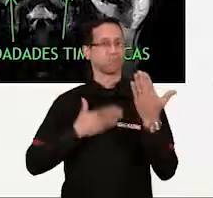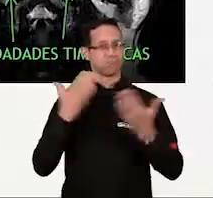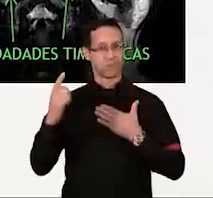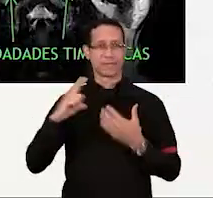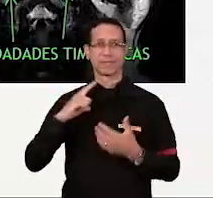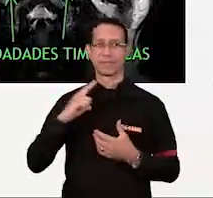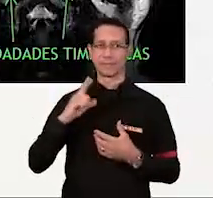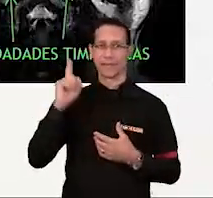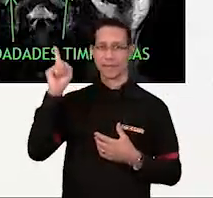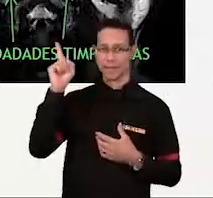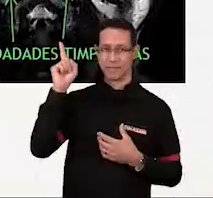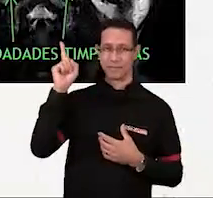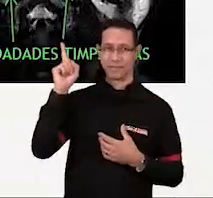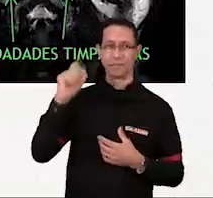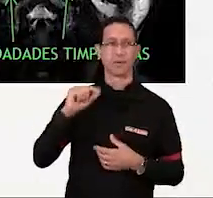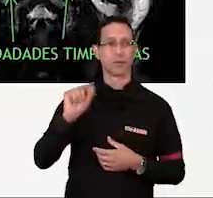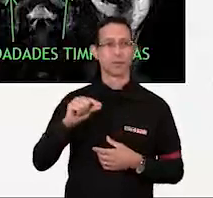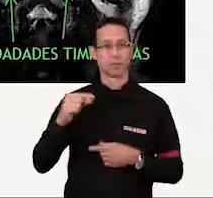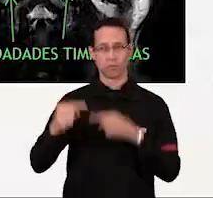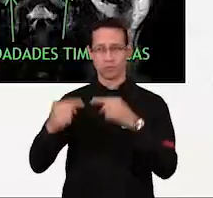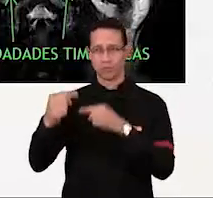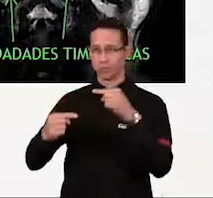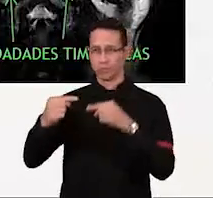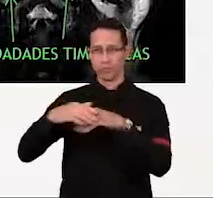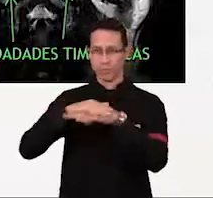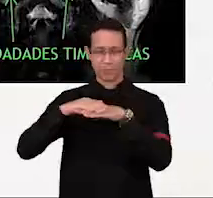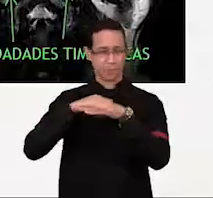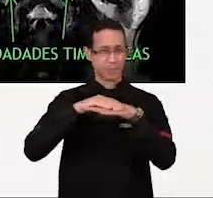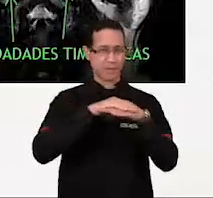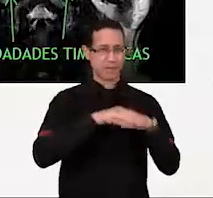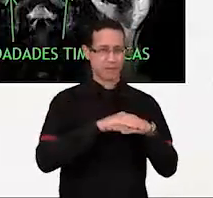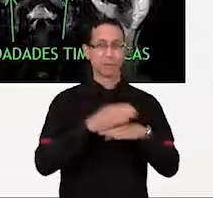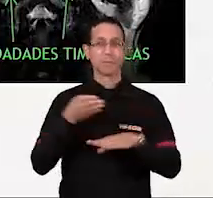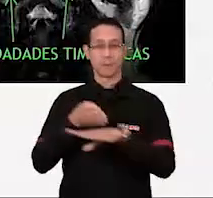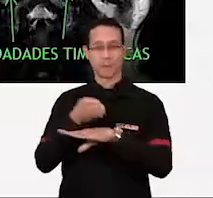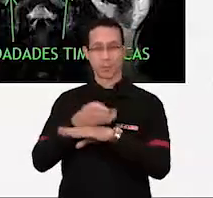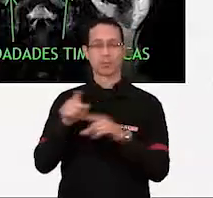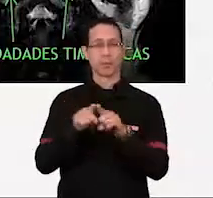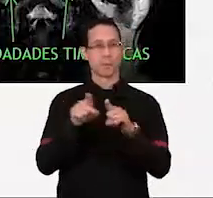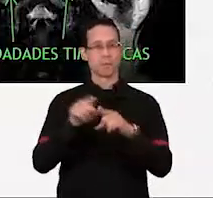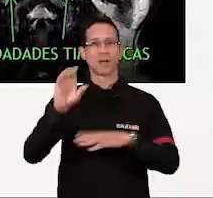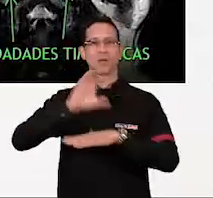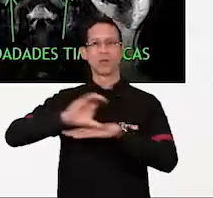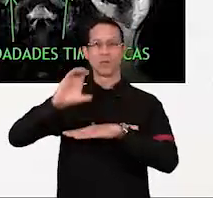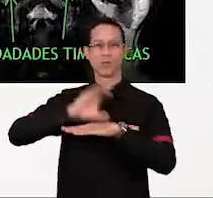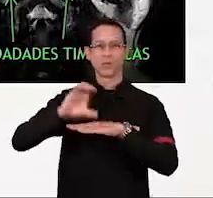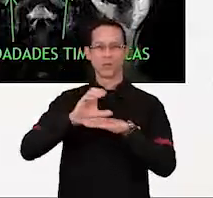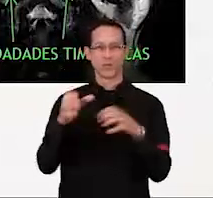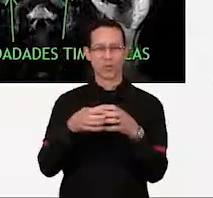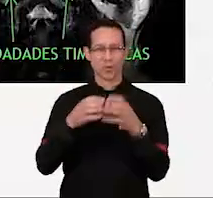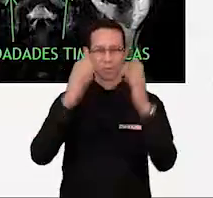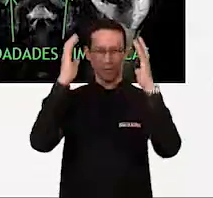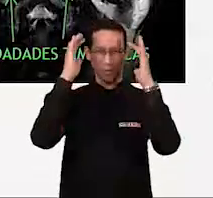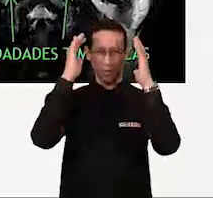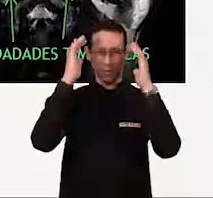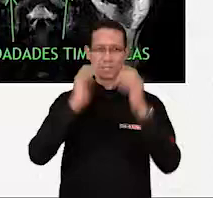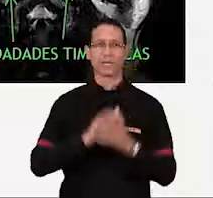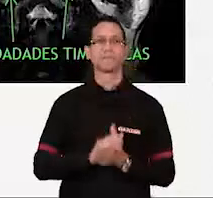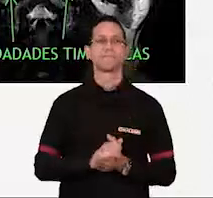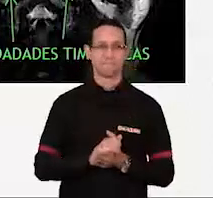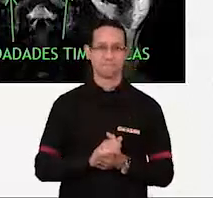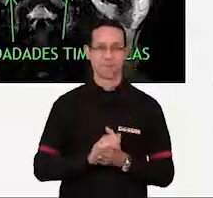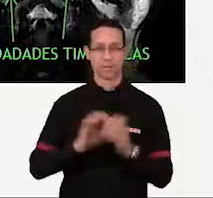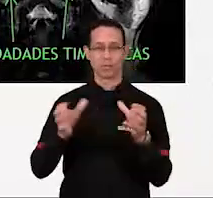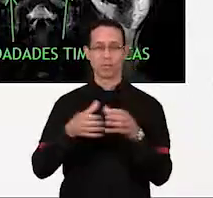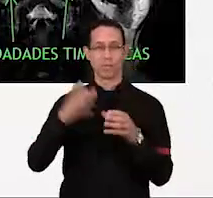ultimamente, né? E eu tenho discutido isso bastante. A gente uma vez participou juntos de um curso do grupo de neurologia, né? Da